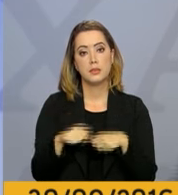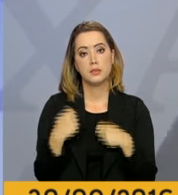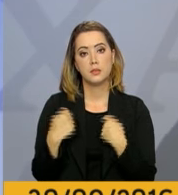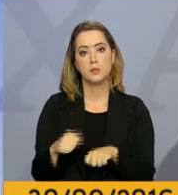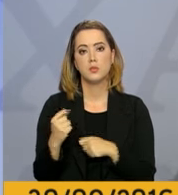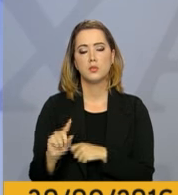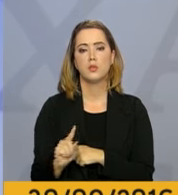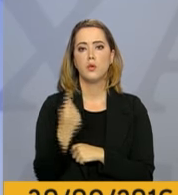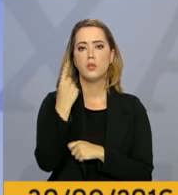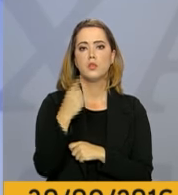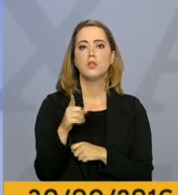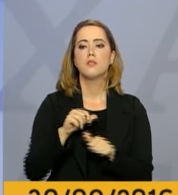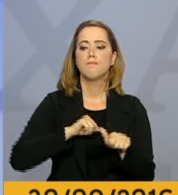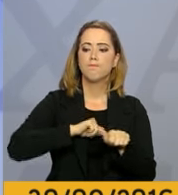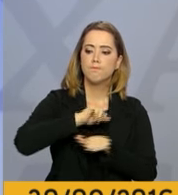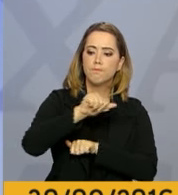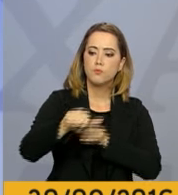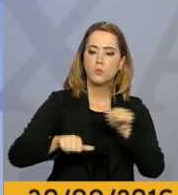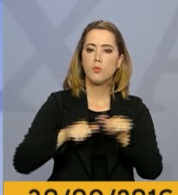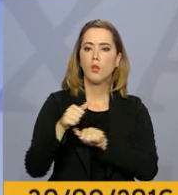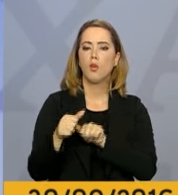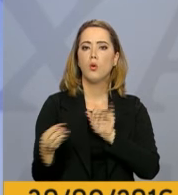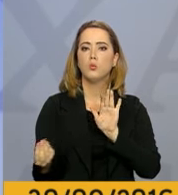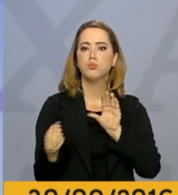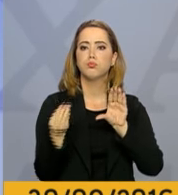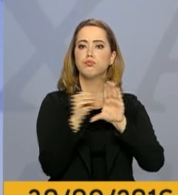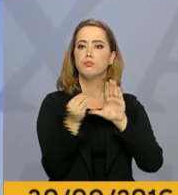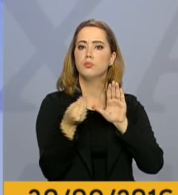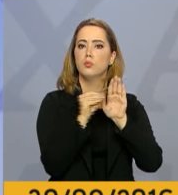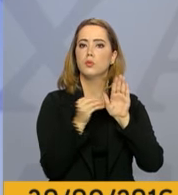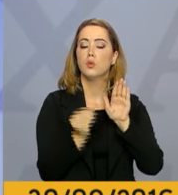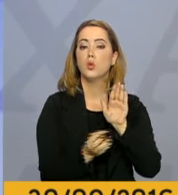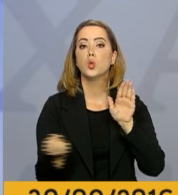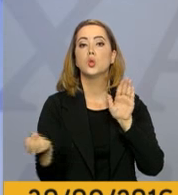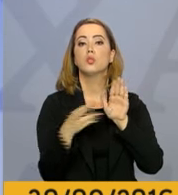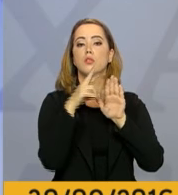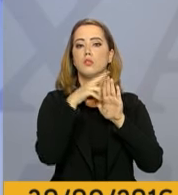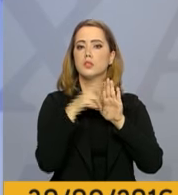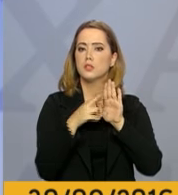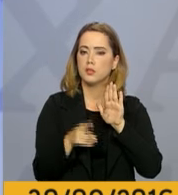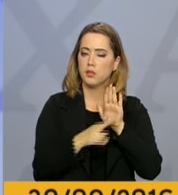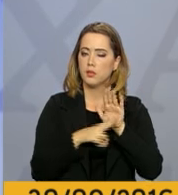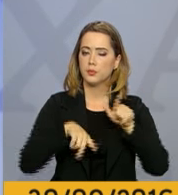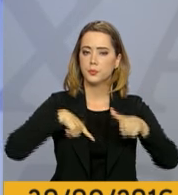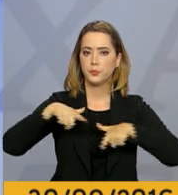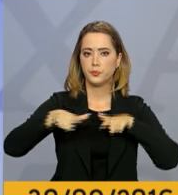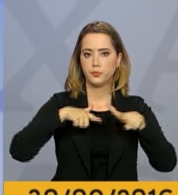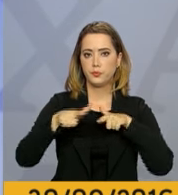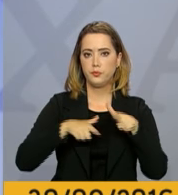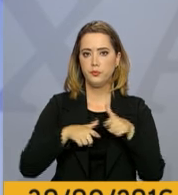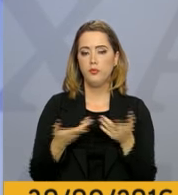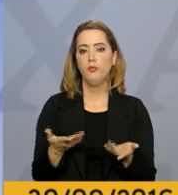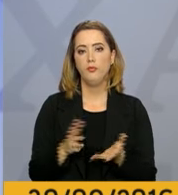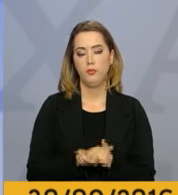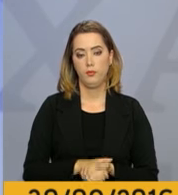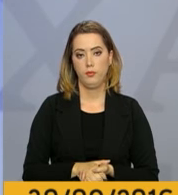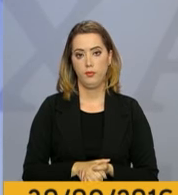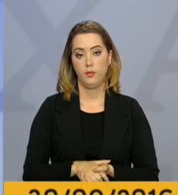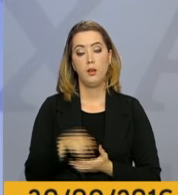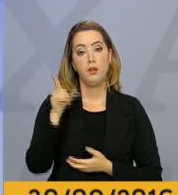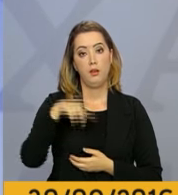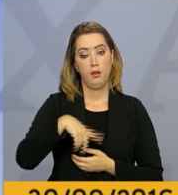a readequação de natureza trabalhista. Não é? E é interessante que